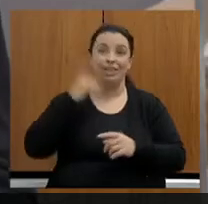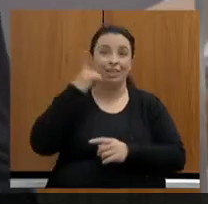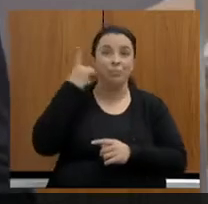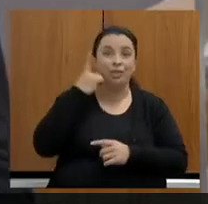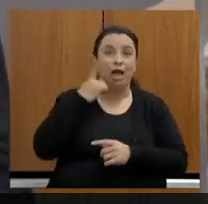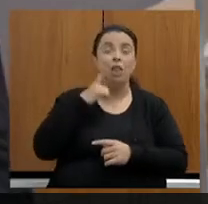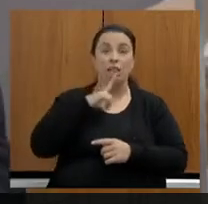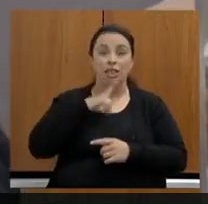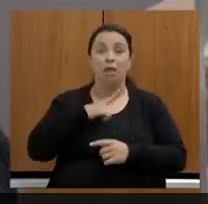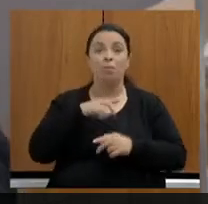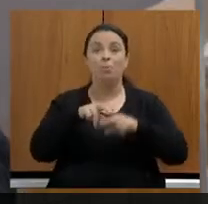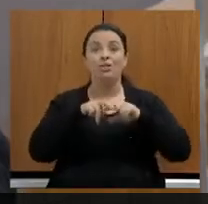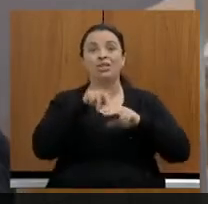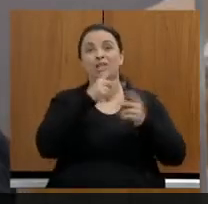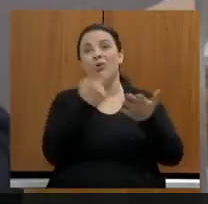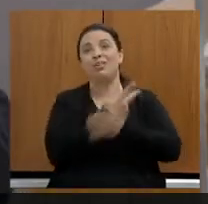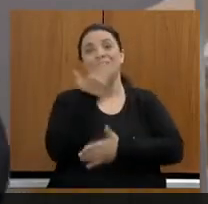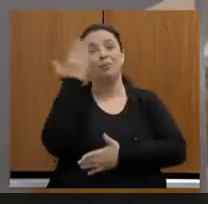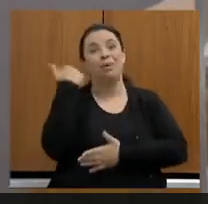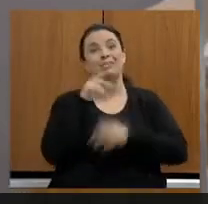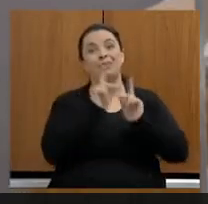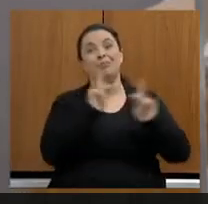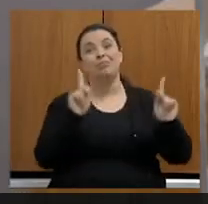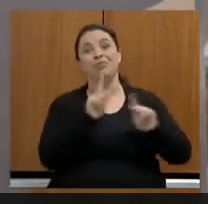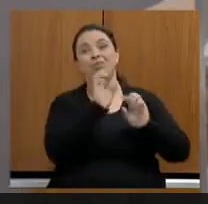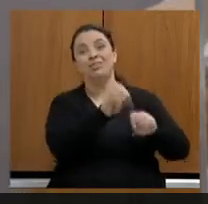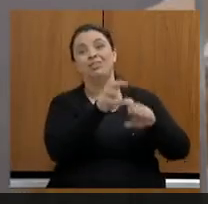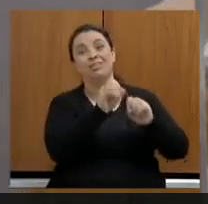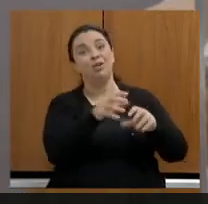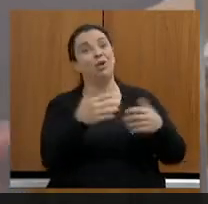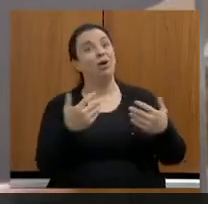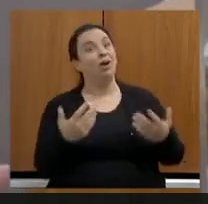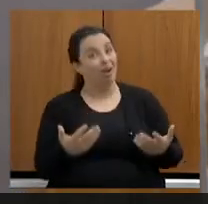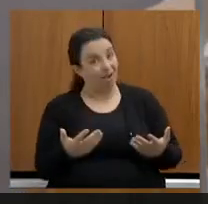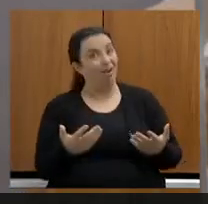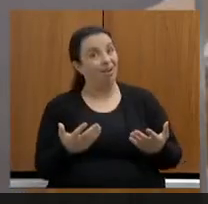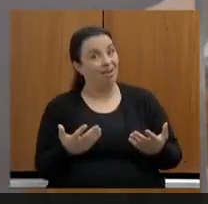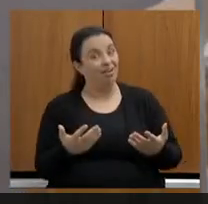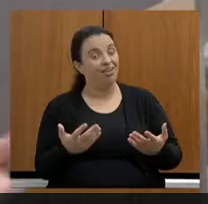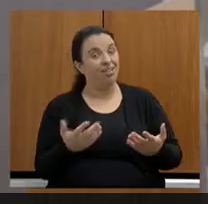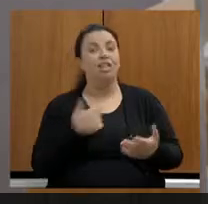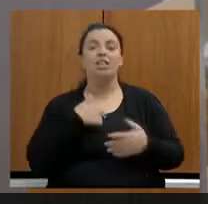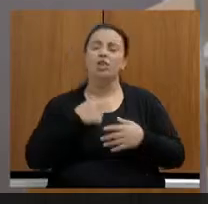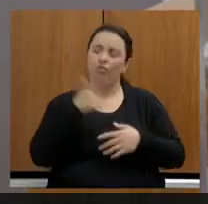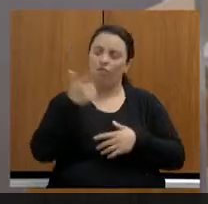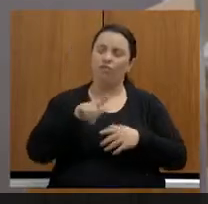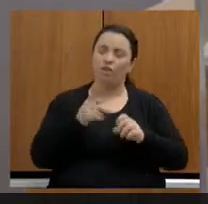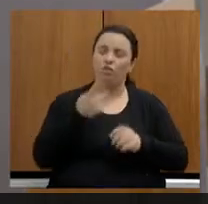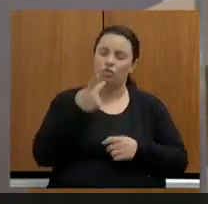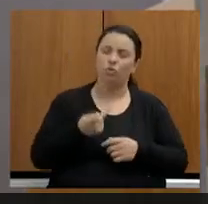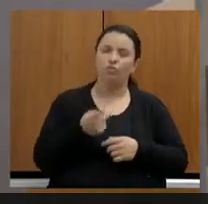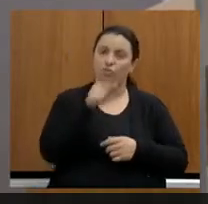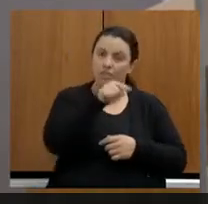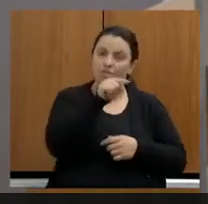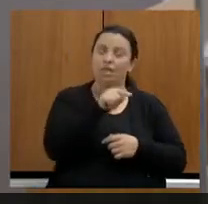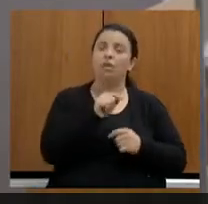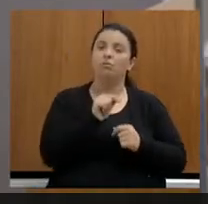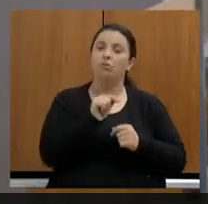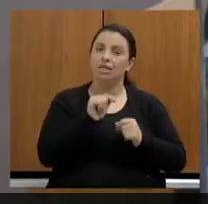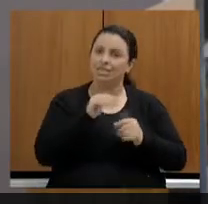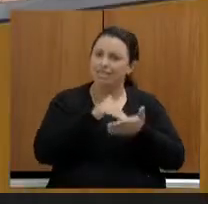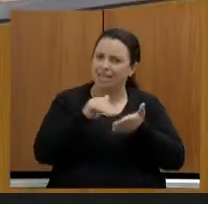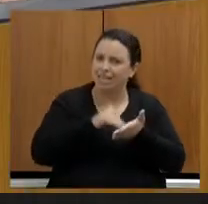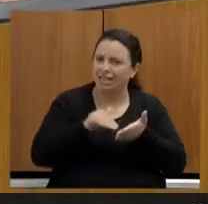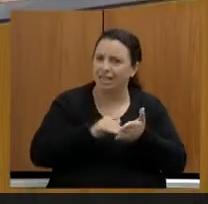se aquilo gente Depende do professor e vou repetir novamente eu queria até que a sua como secretária de educação você